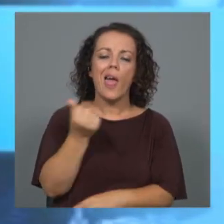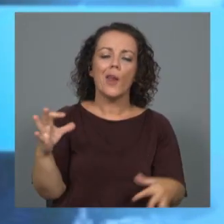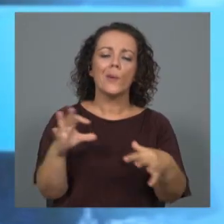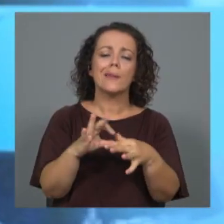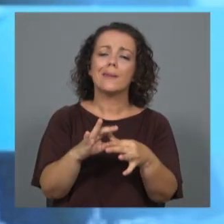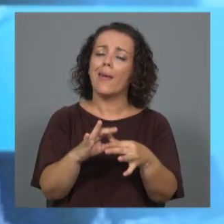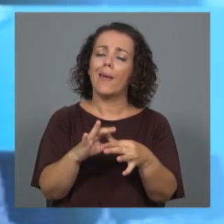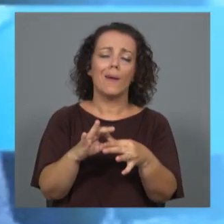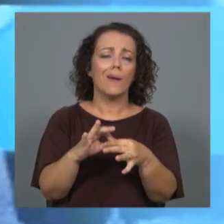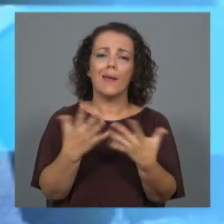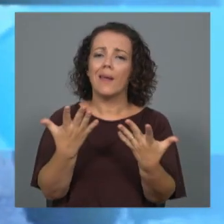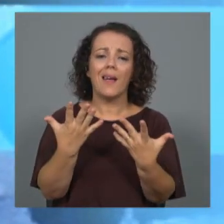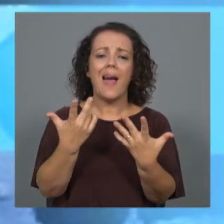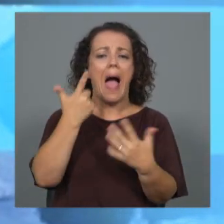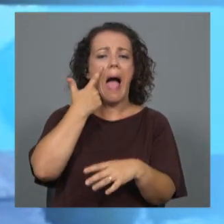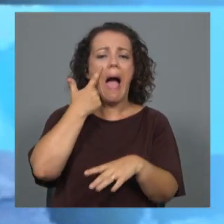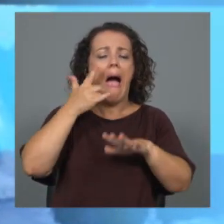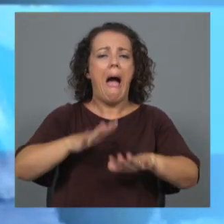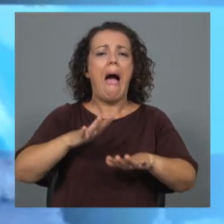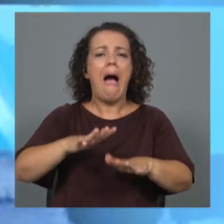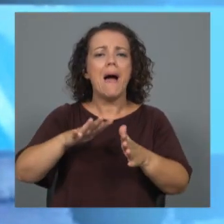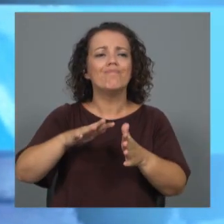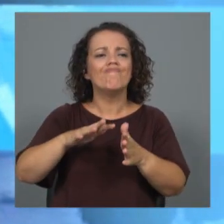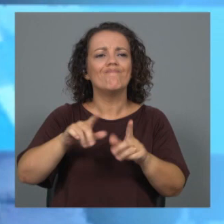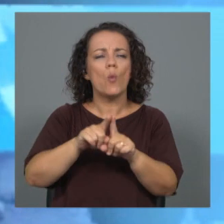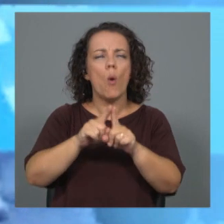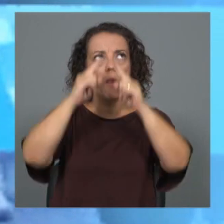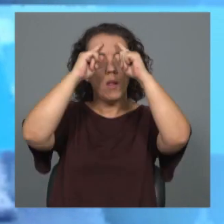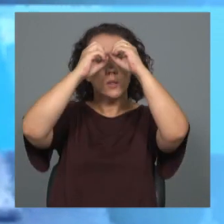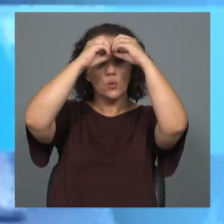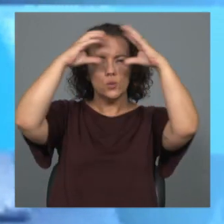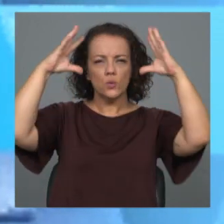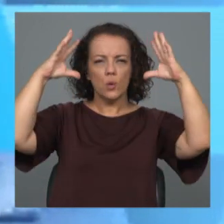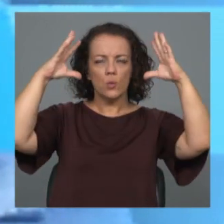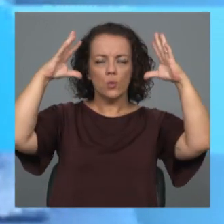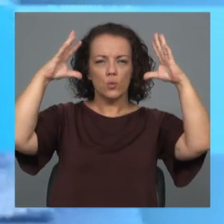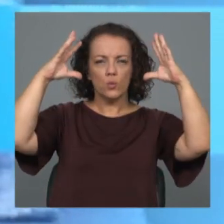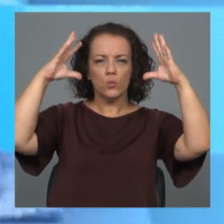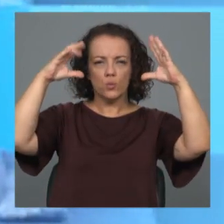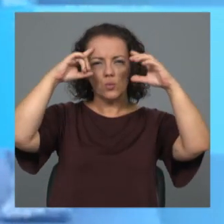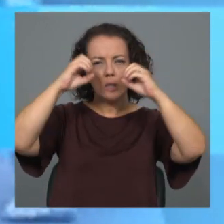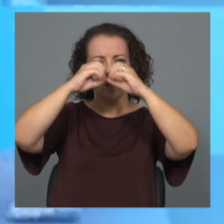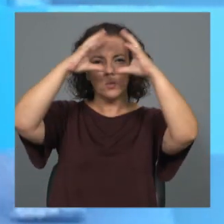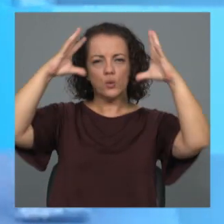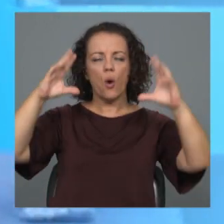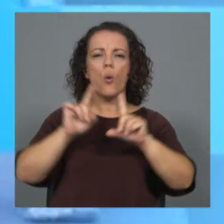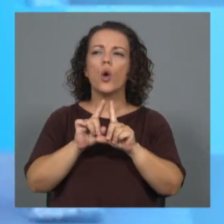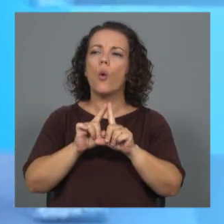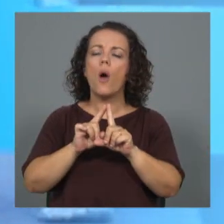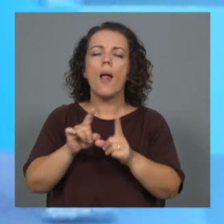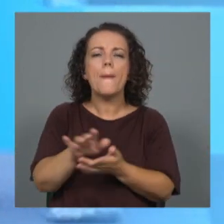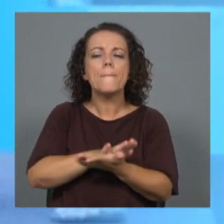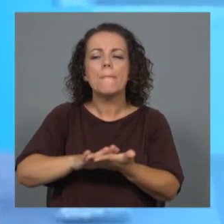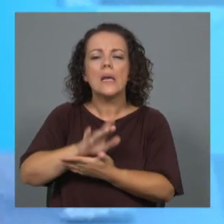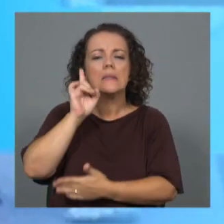temporalidade das coisas e ter esta noção da essencialidade, não é? Do que